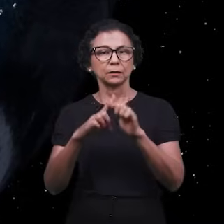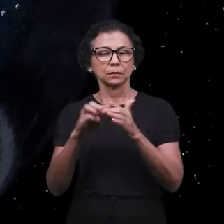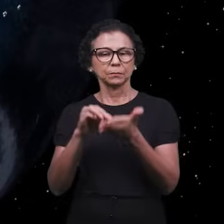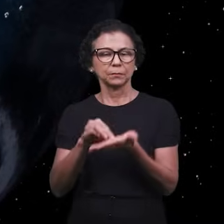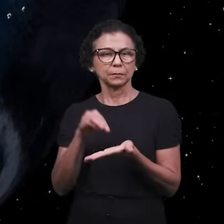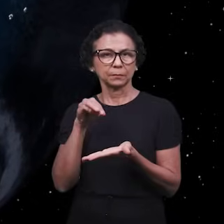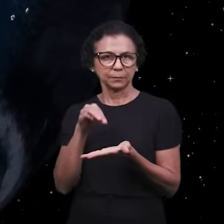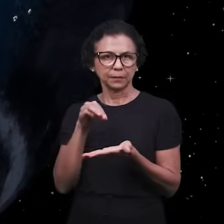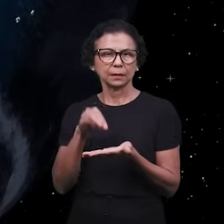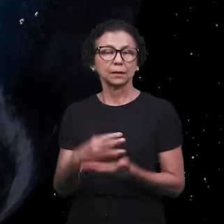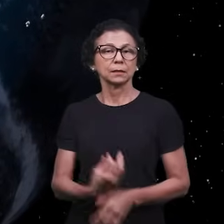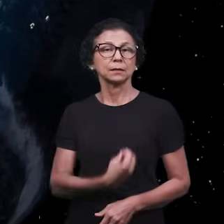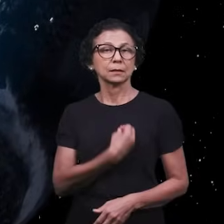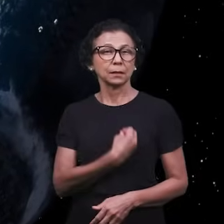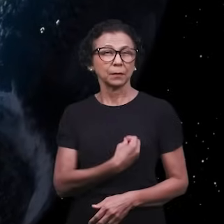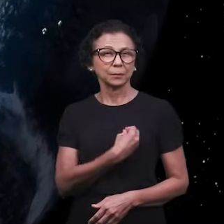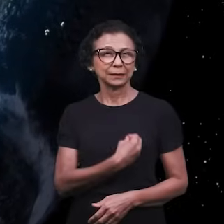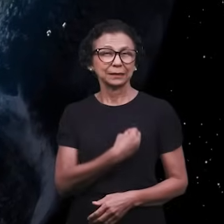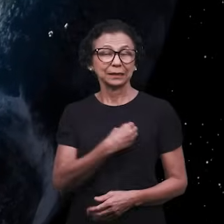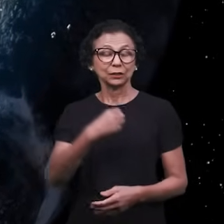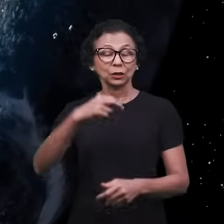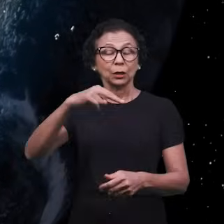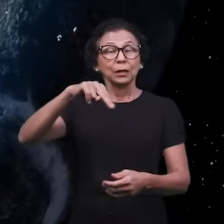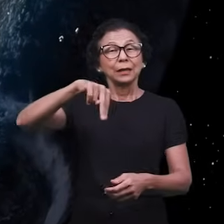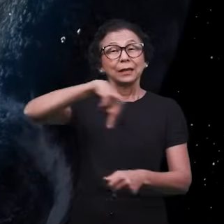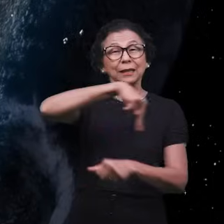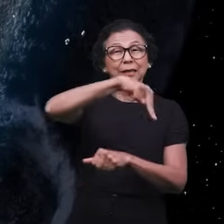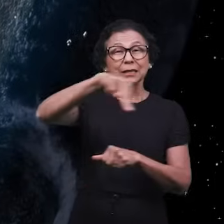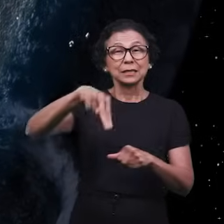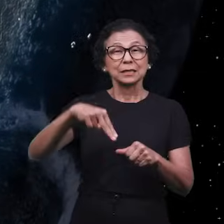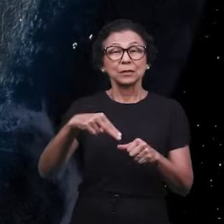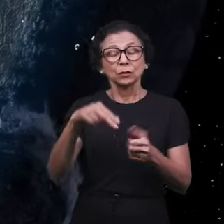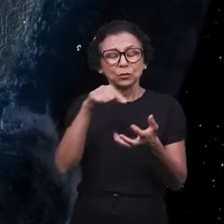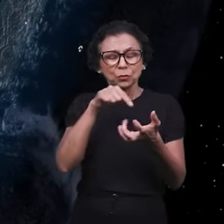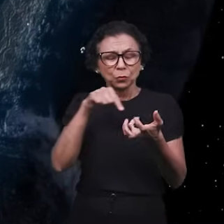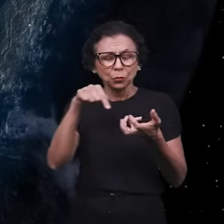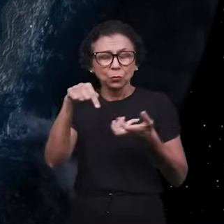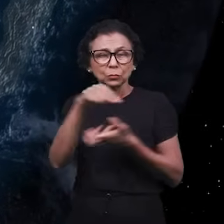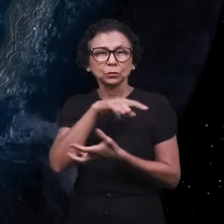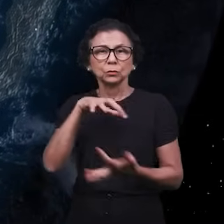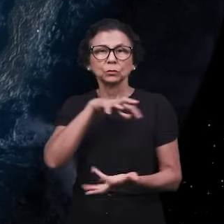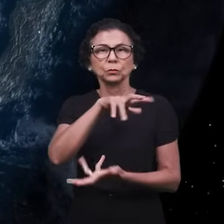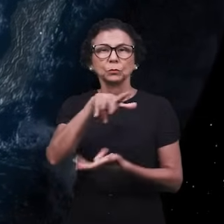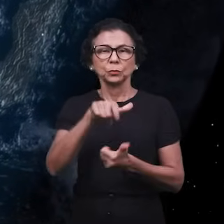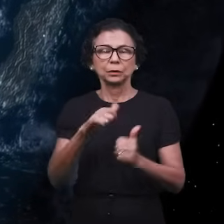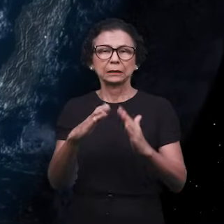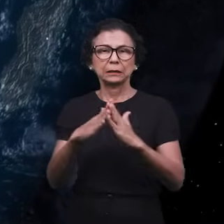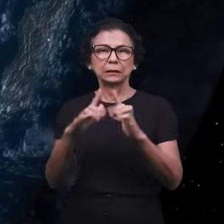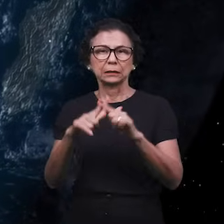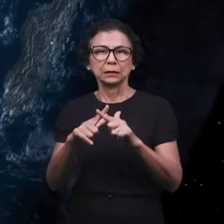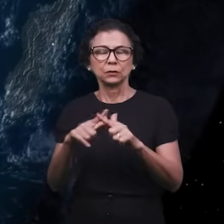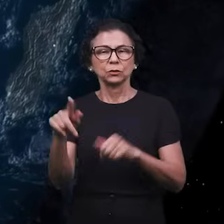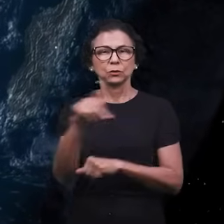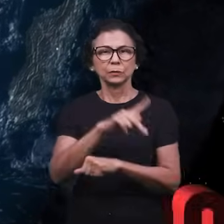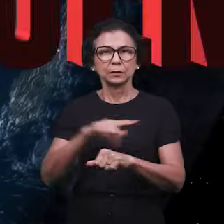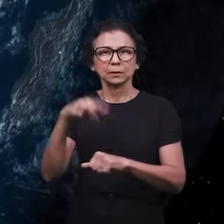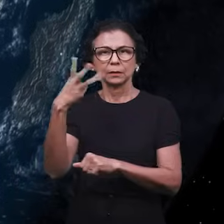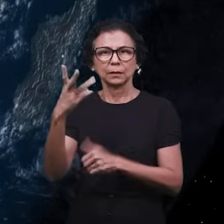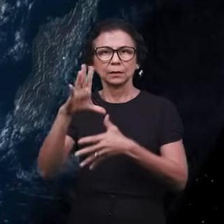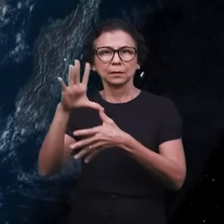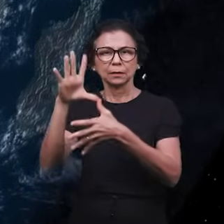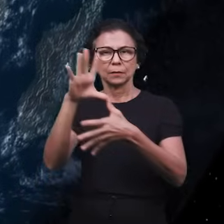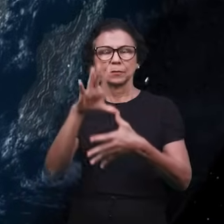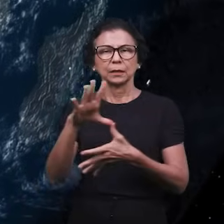A Igreja Cristã Maranata está presente em nações de todos os continentes do planeta. Igrejas de países